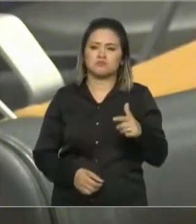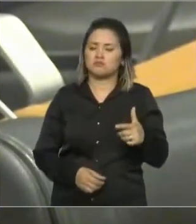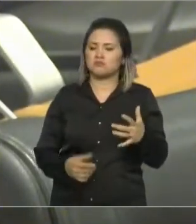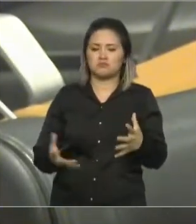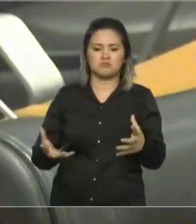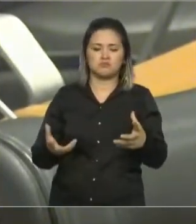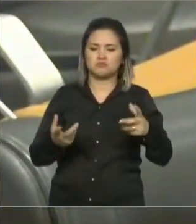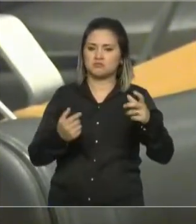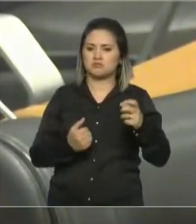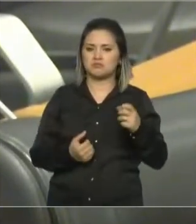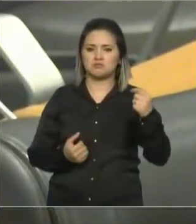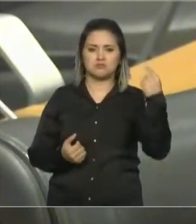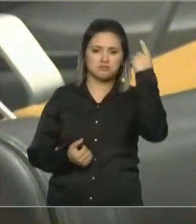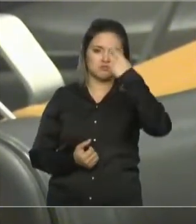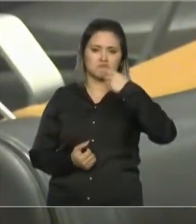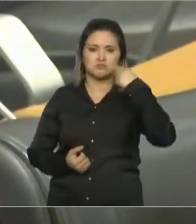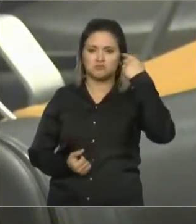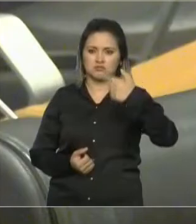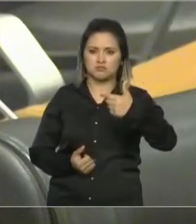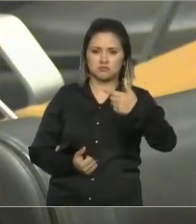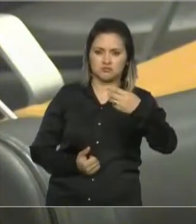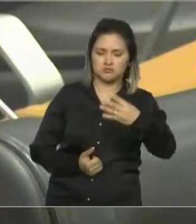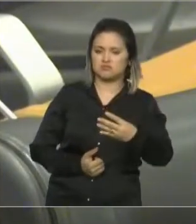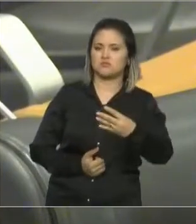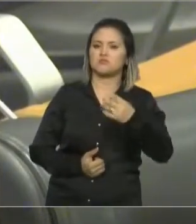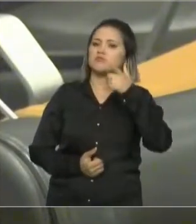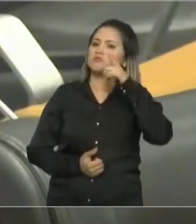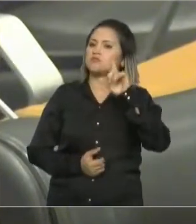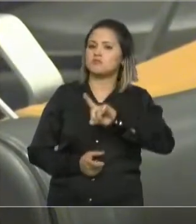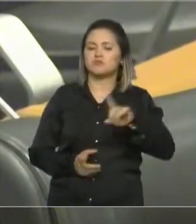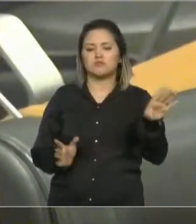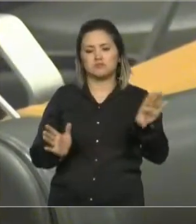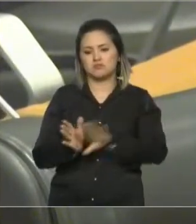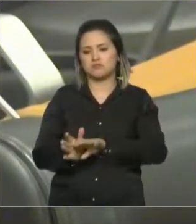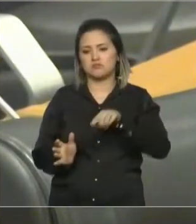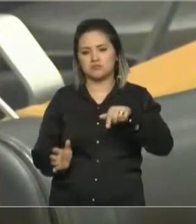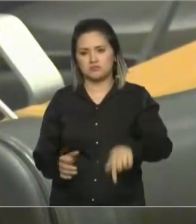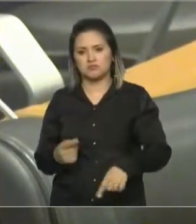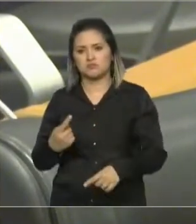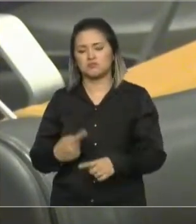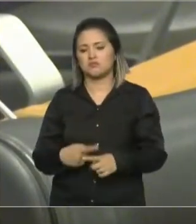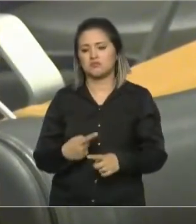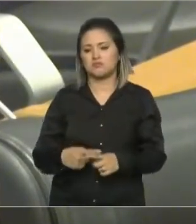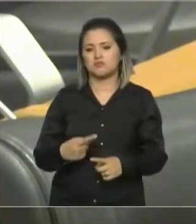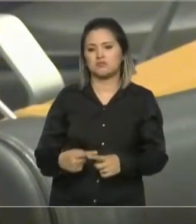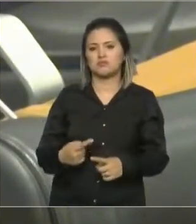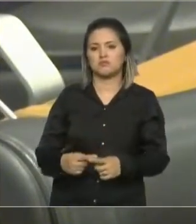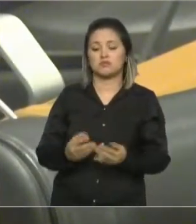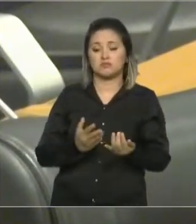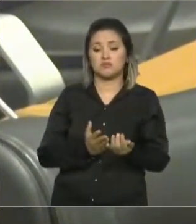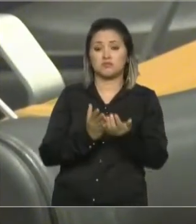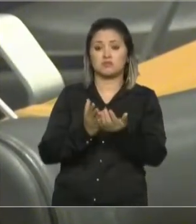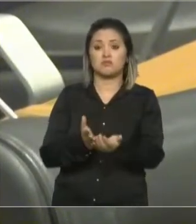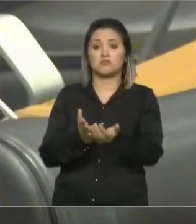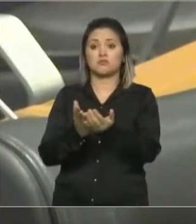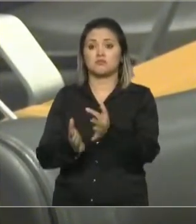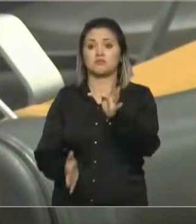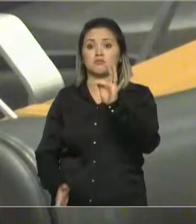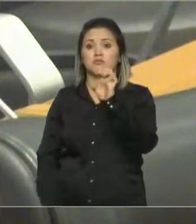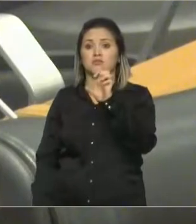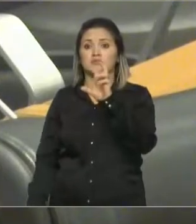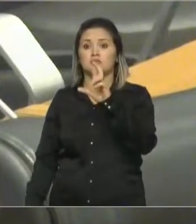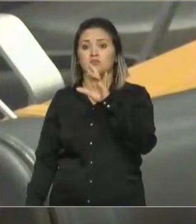não tinha como se chegar aqui, porque o transporte de ferry-boat só vai até 22h30. Então, eu gostaria aqui de deixar